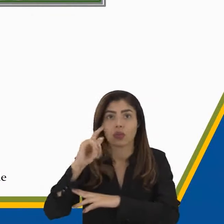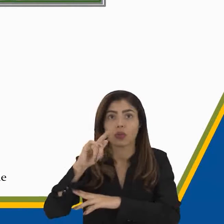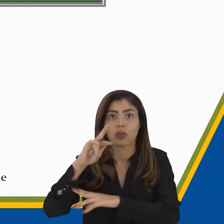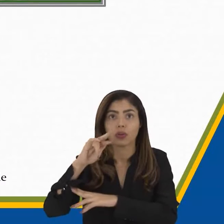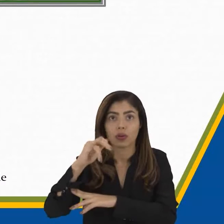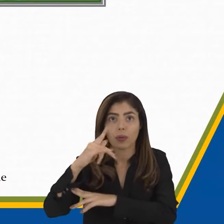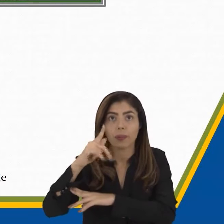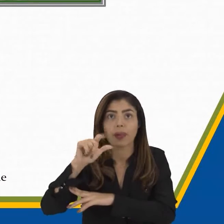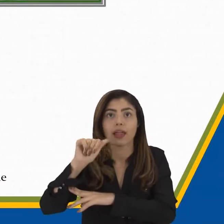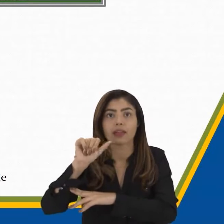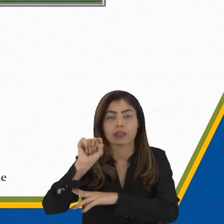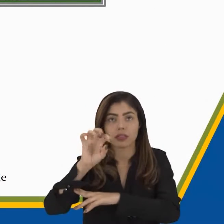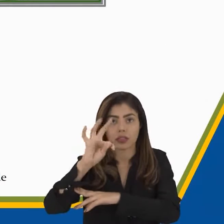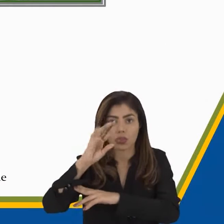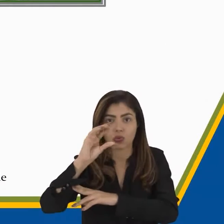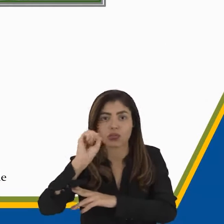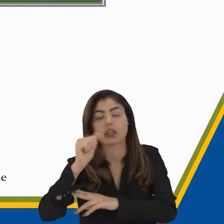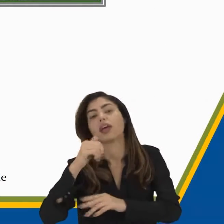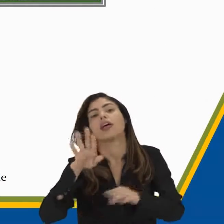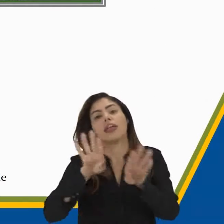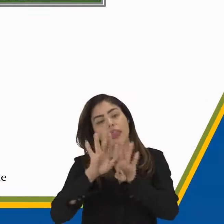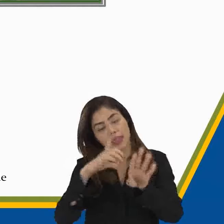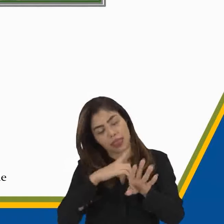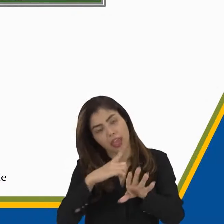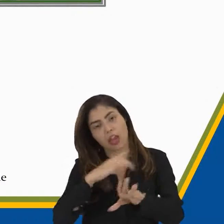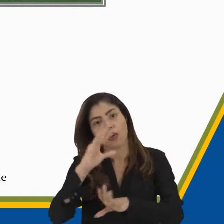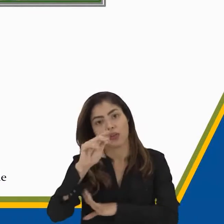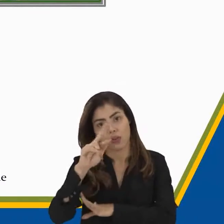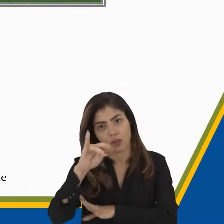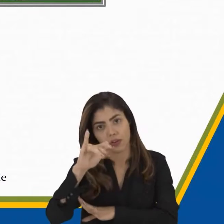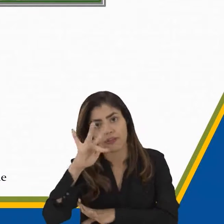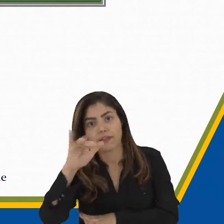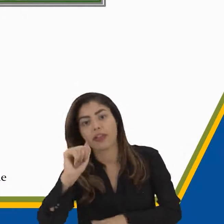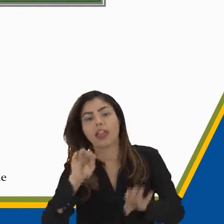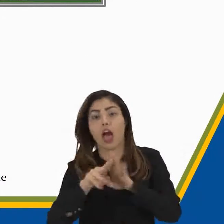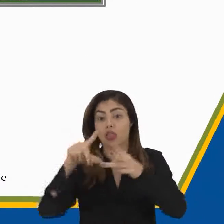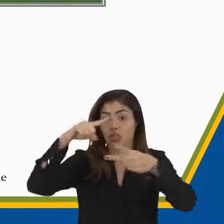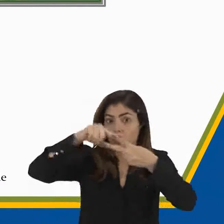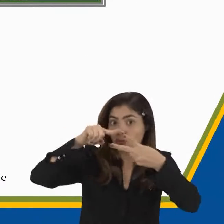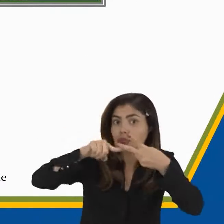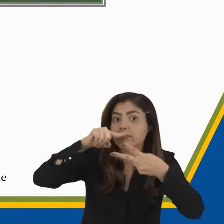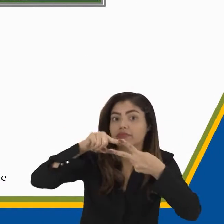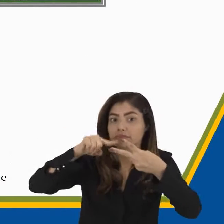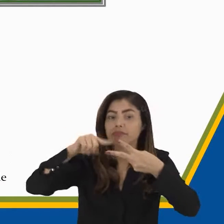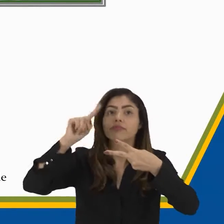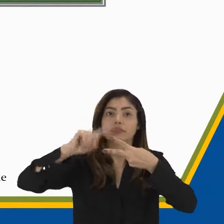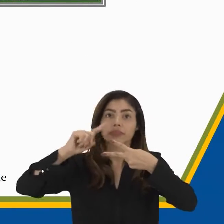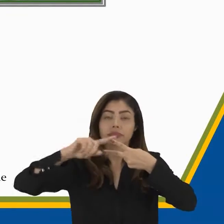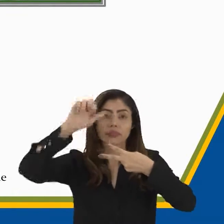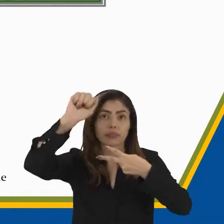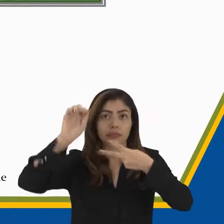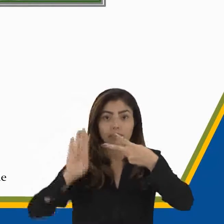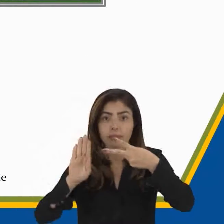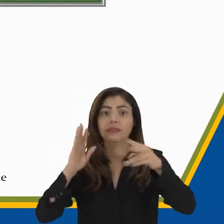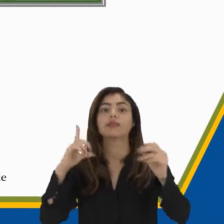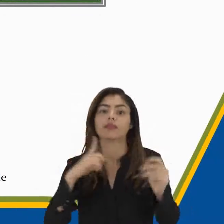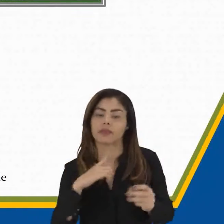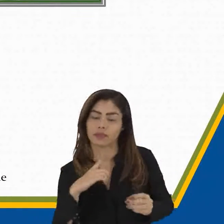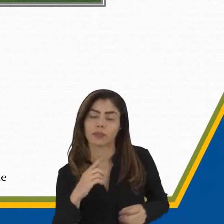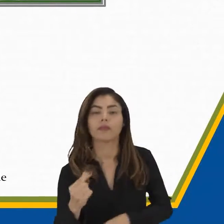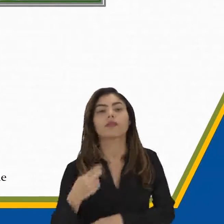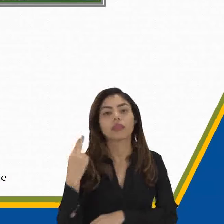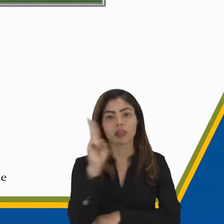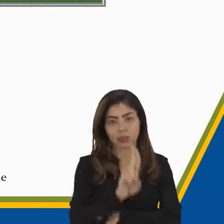Os cloroplastos possuem clorofila, e aí clorofila existe 2 tipos, a clorofila A e a clorofila B, que eles são